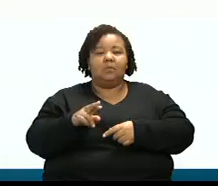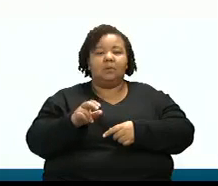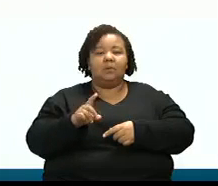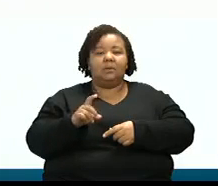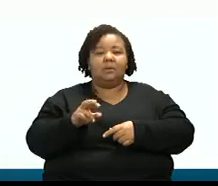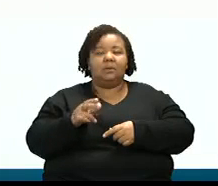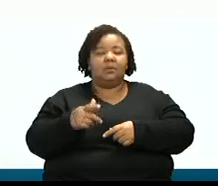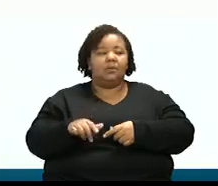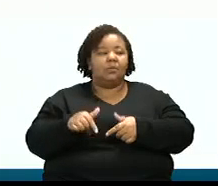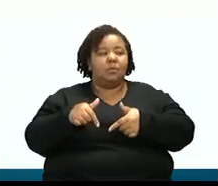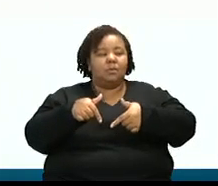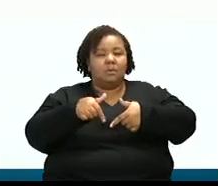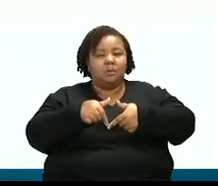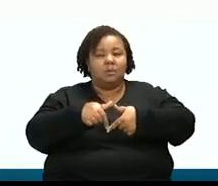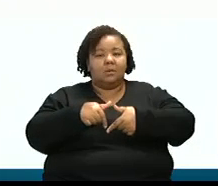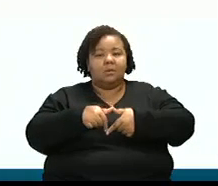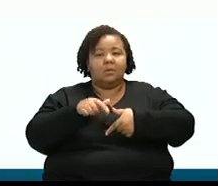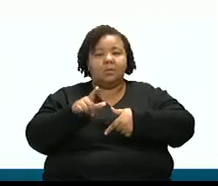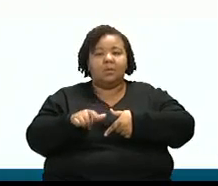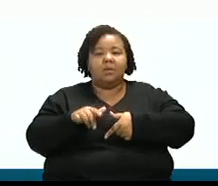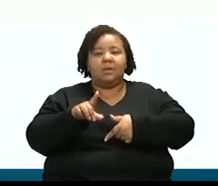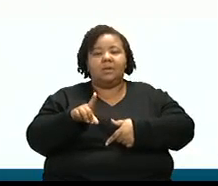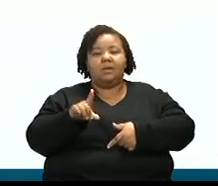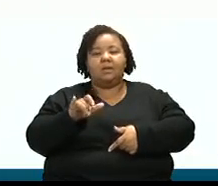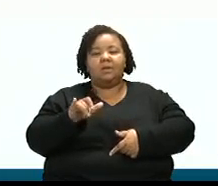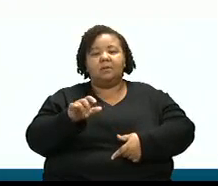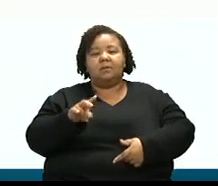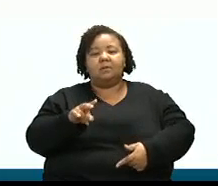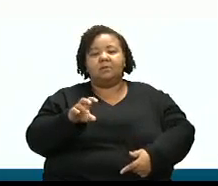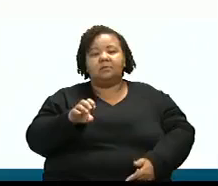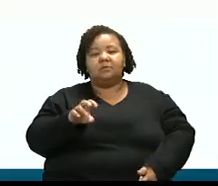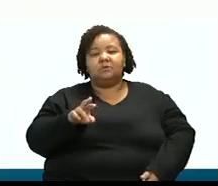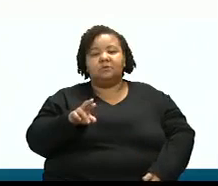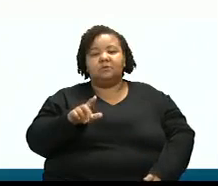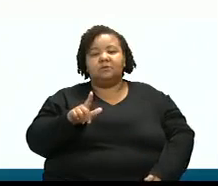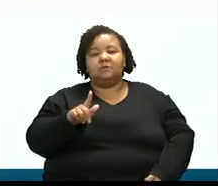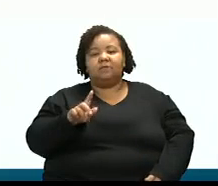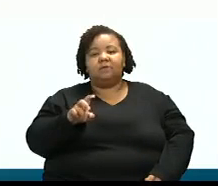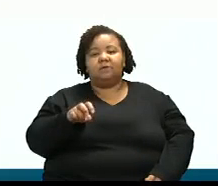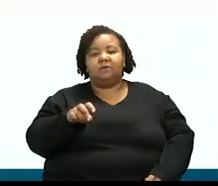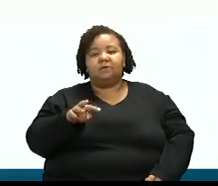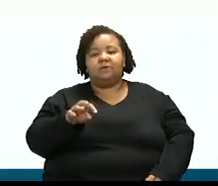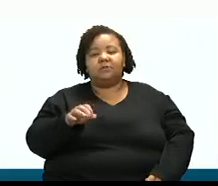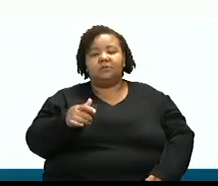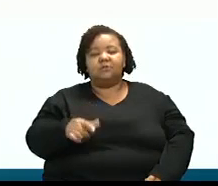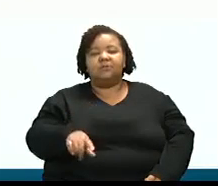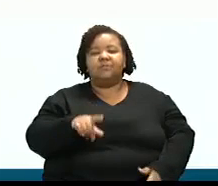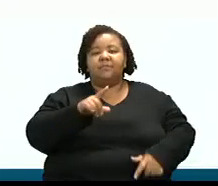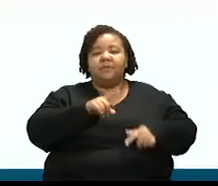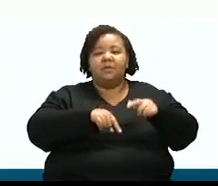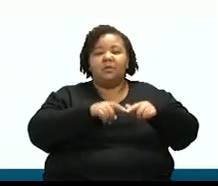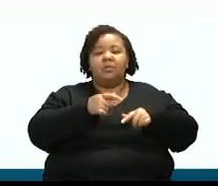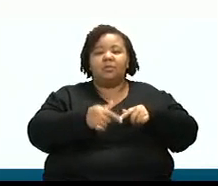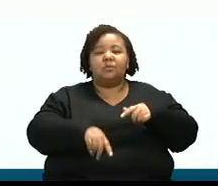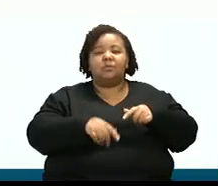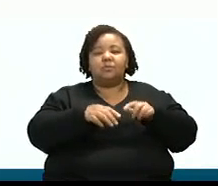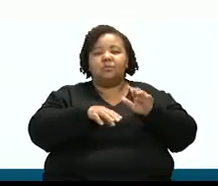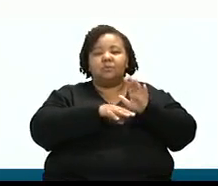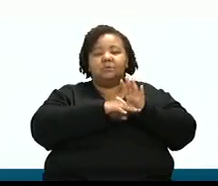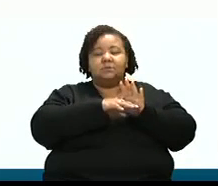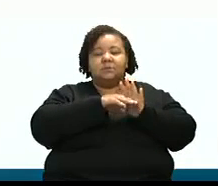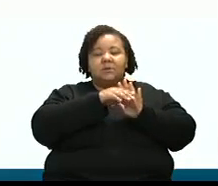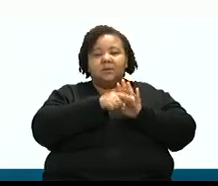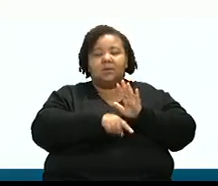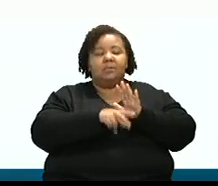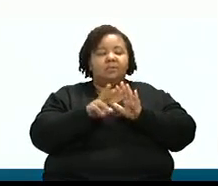o que seria o divergente? O divergente é o produto escalar entre o operador nabla e o campo. Então,